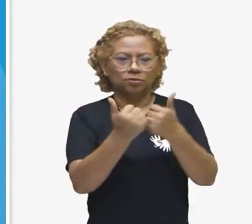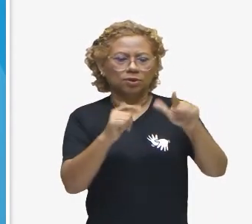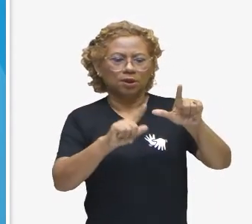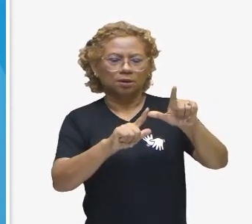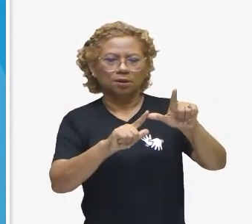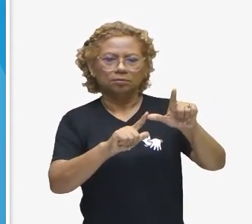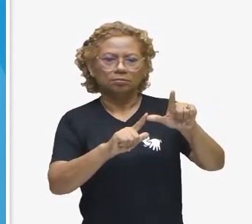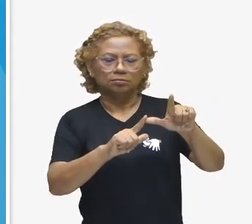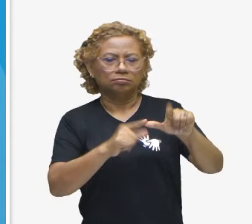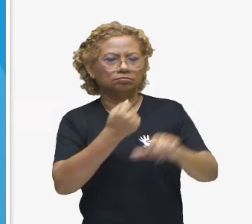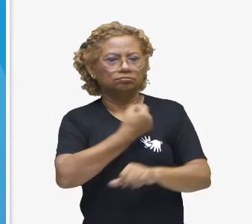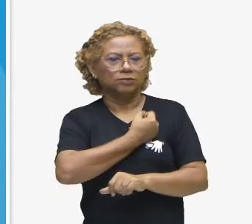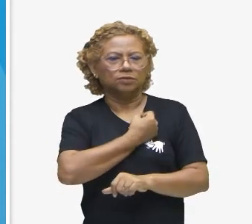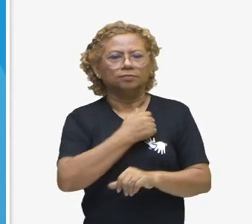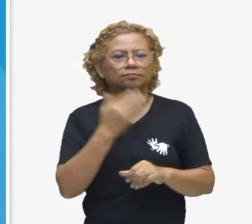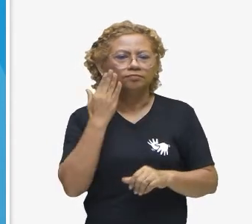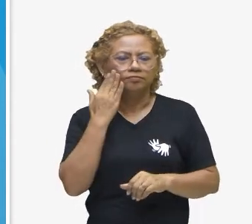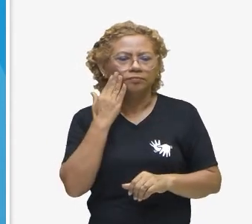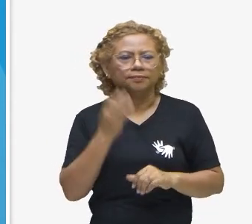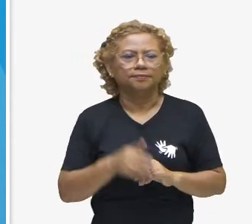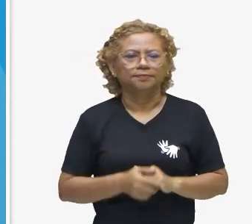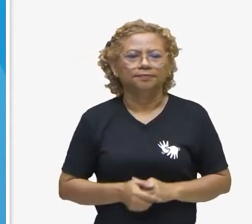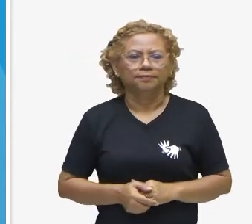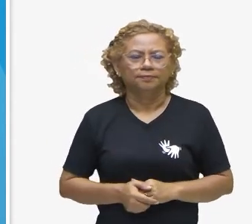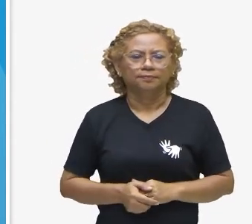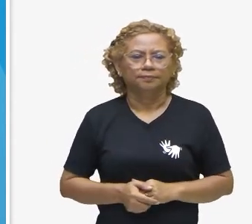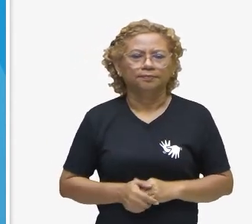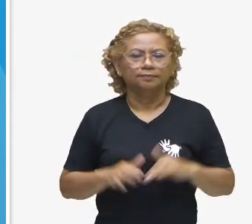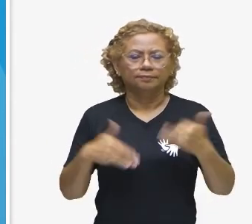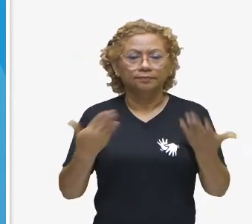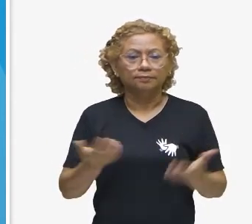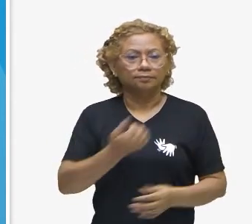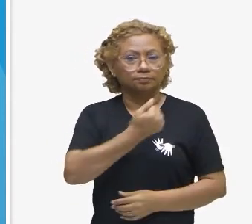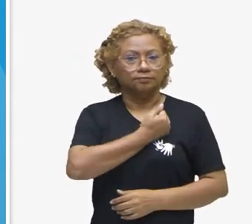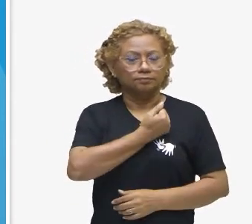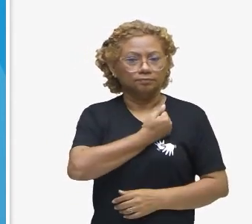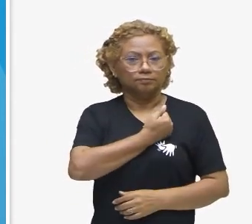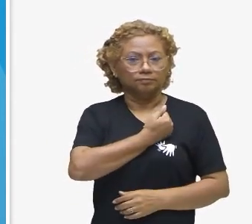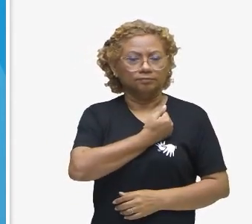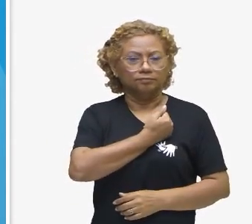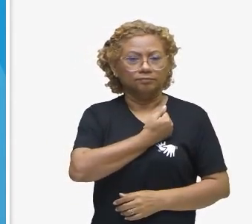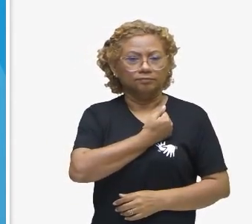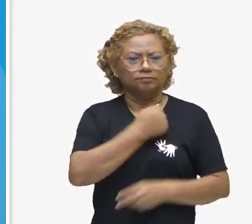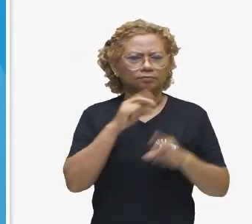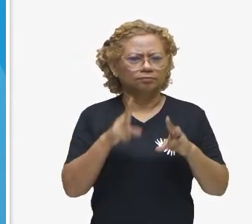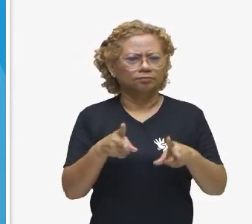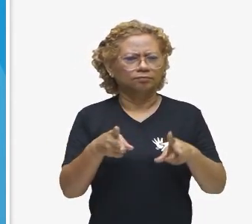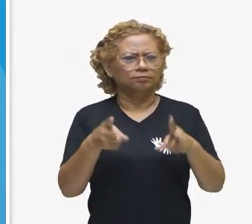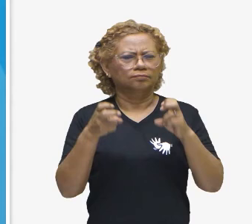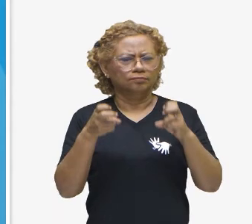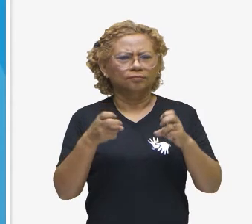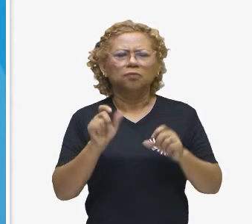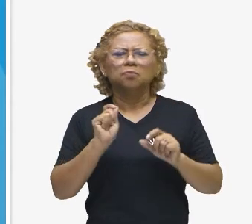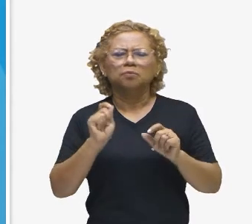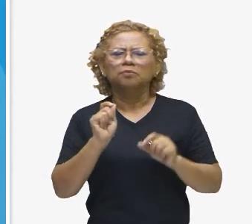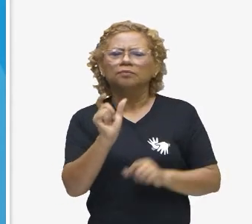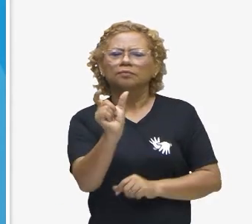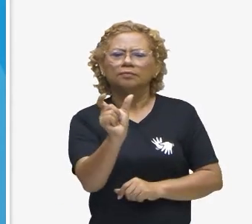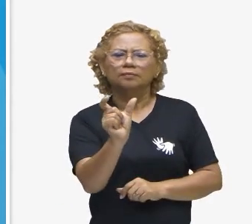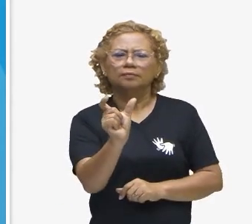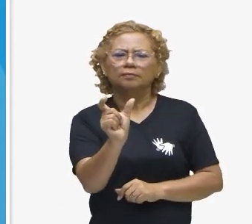Agora a gente tem aqui o comportamento dos gráficos. O número que aparece no arco da função, o que é o arco da função?